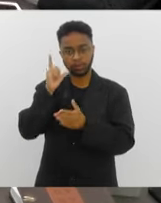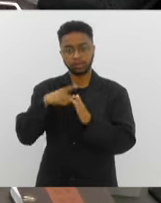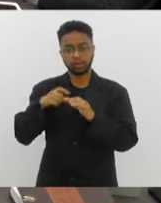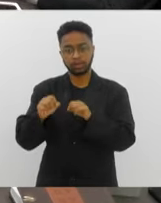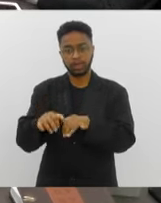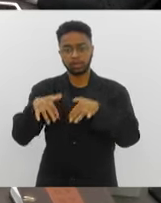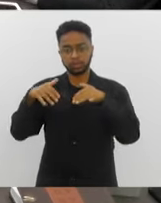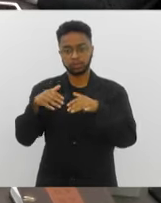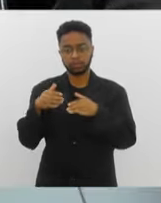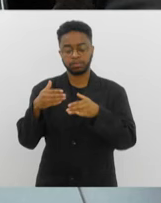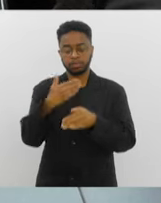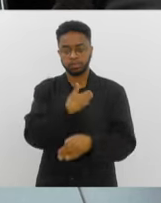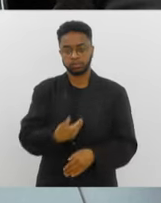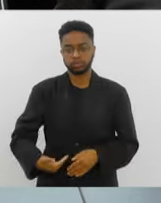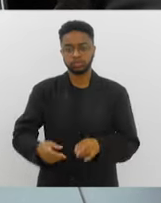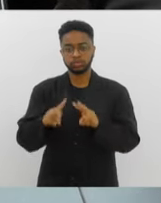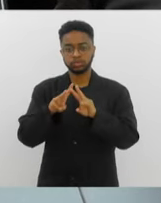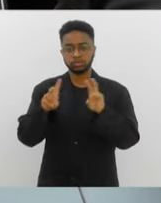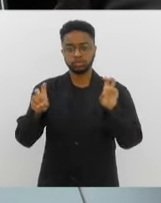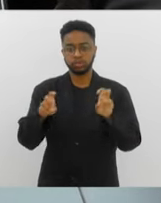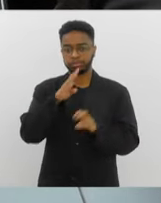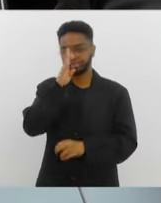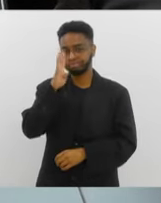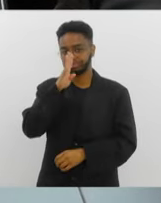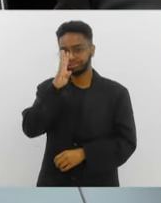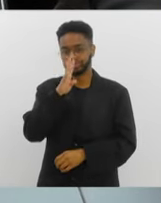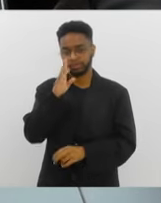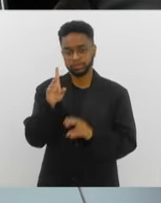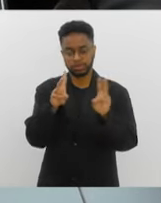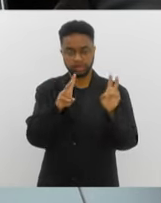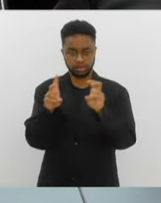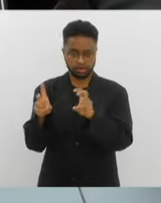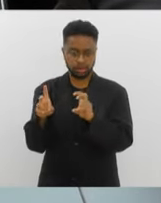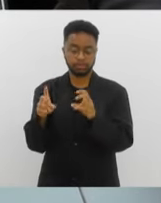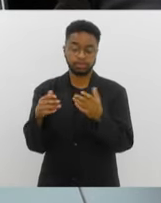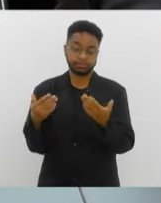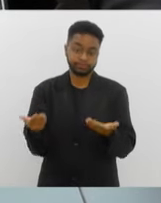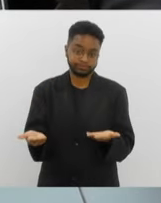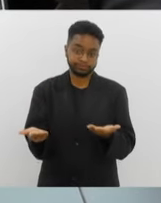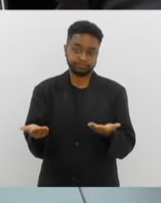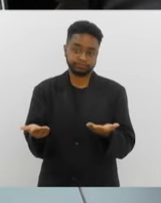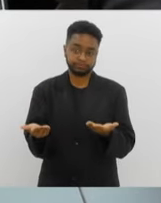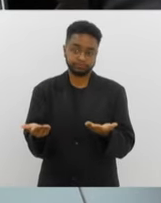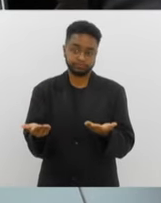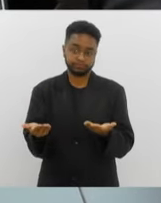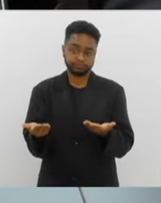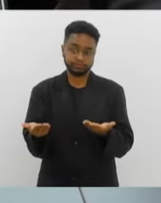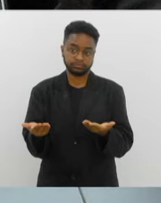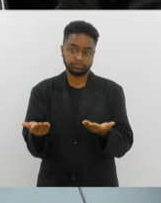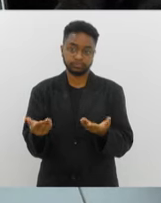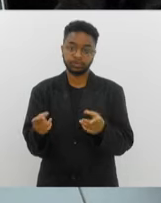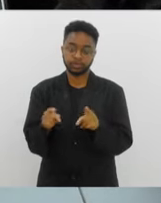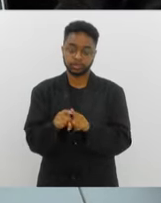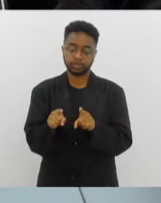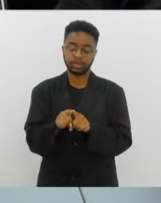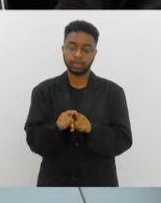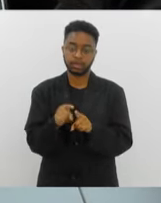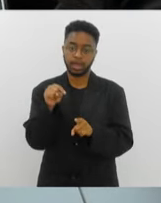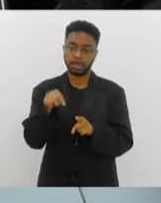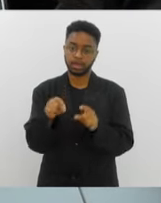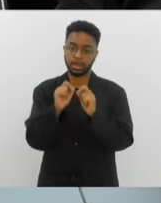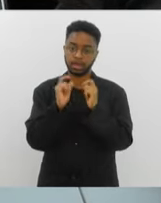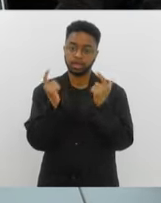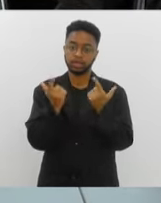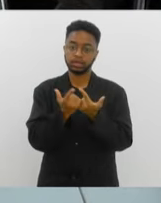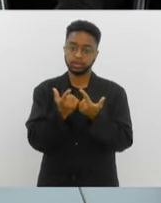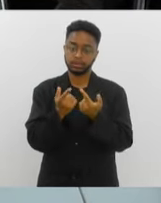do descontrole total absoluto sobre essa matéria. Né? E aí, pô, imputa também a própria LERJ ter